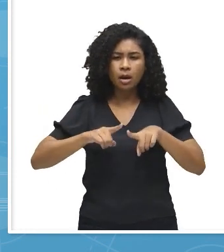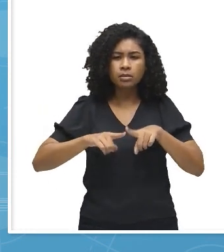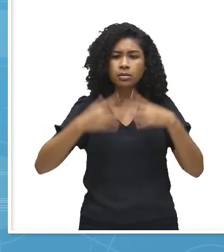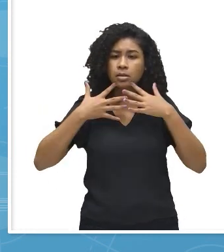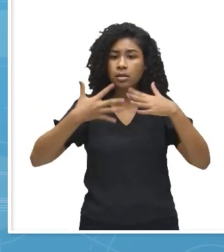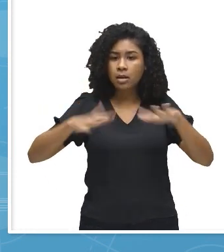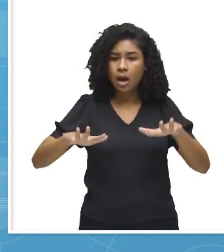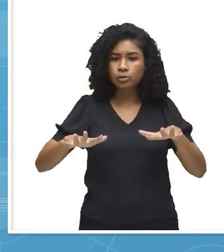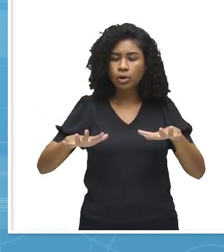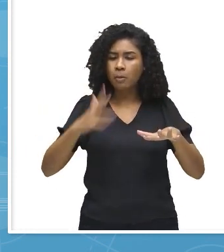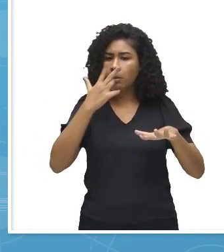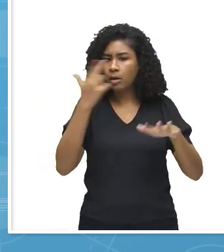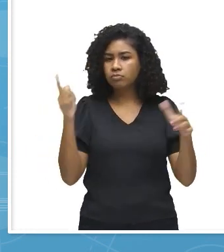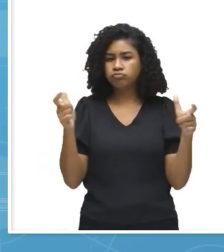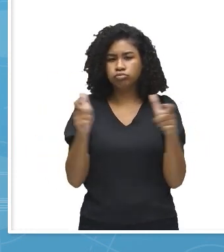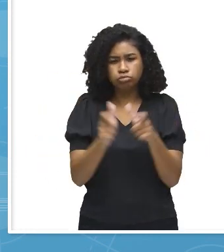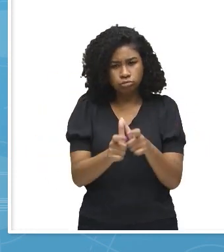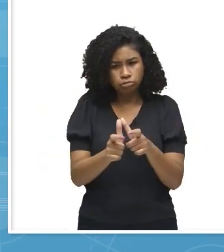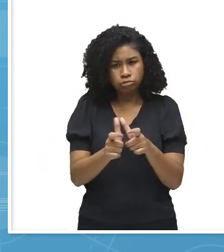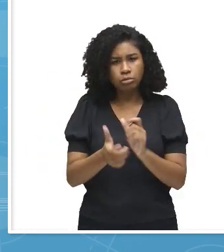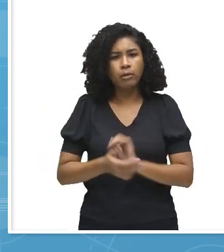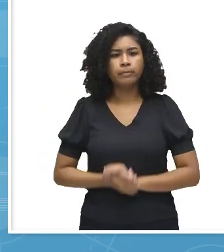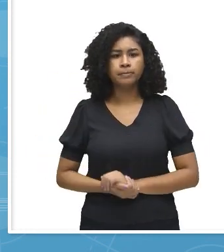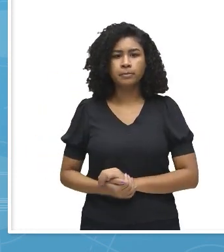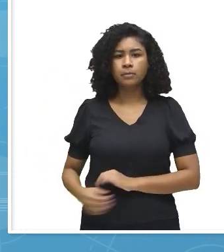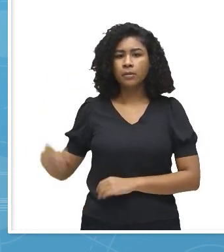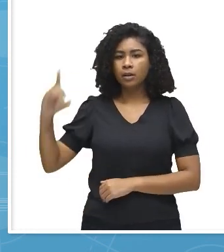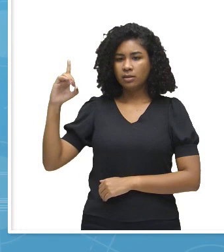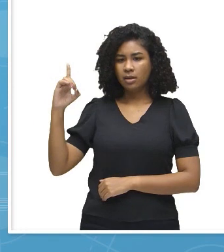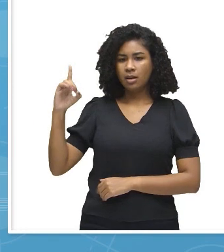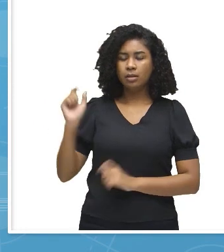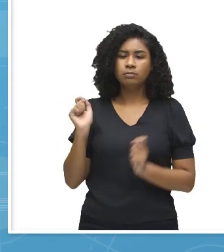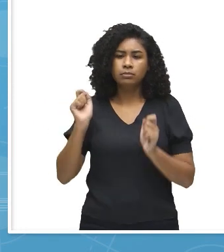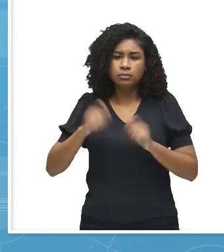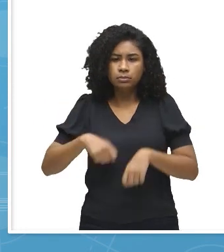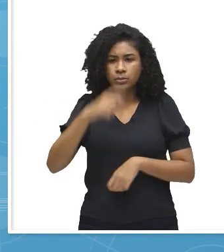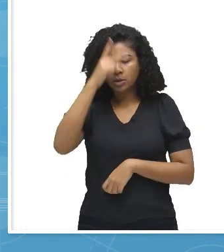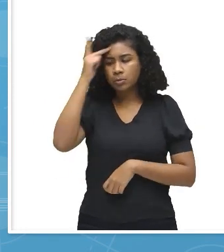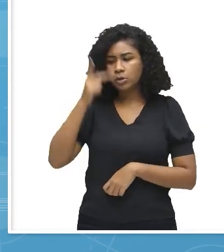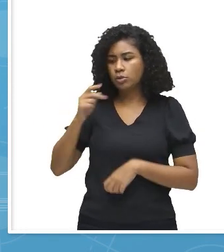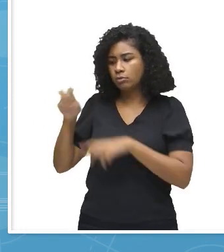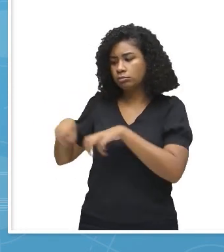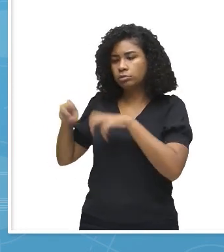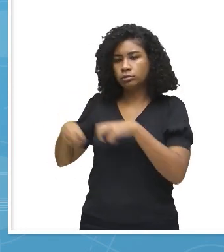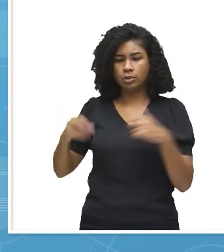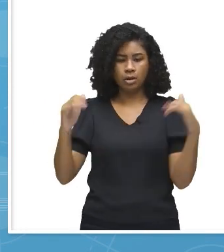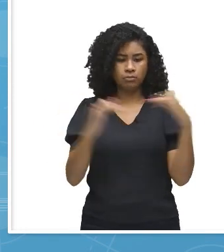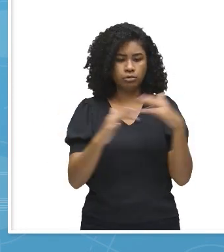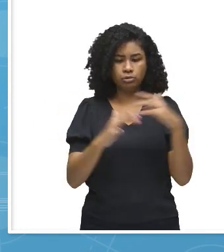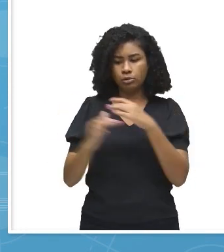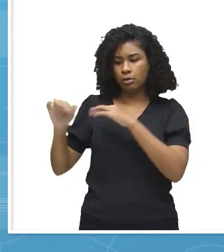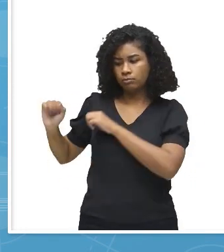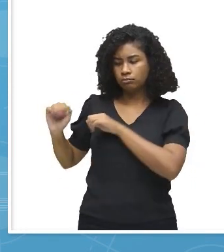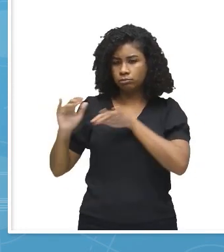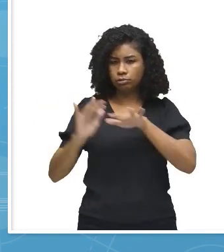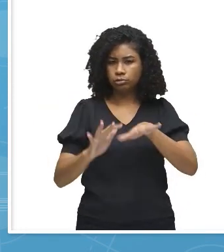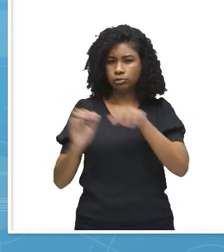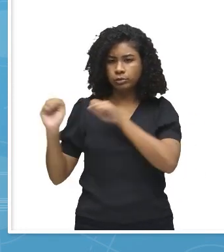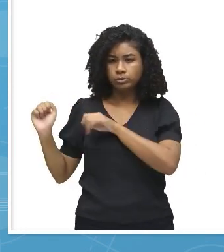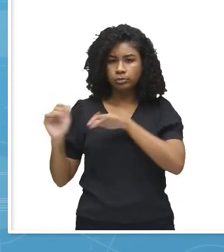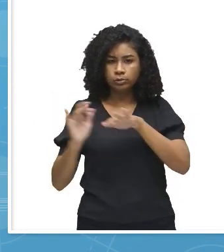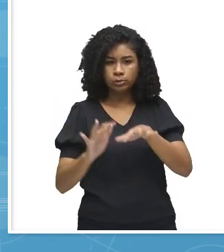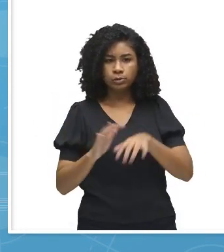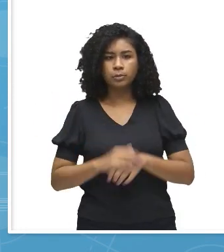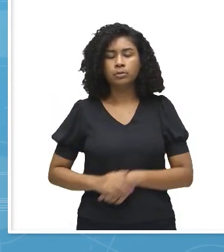o aumento da migração campo para a cidade. Ou letra E, a descaracterização da hierarquia